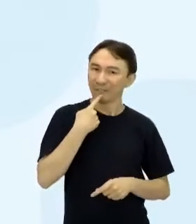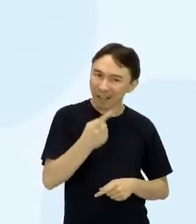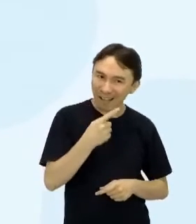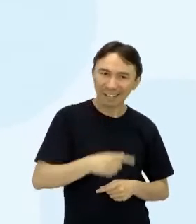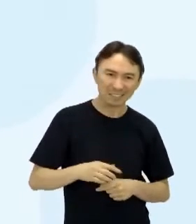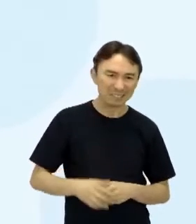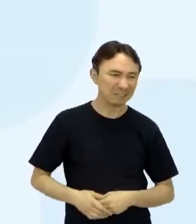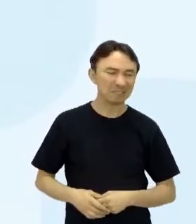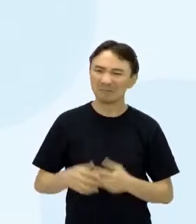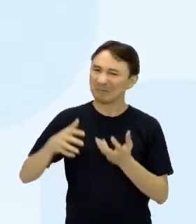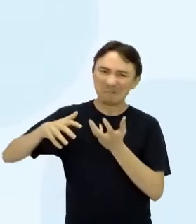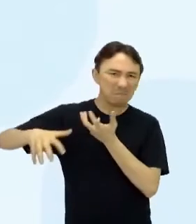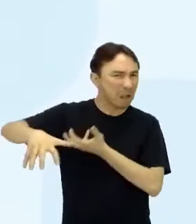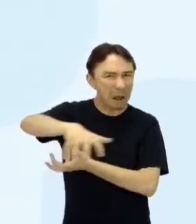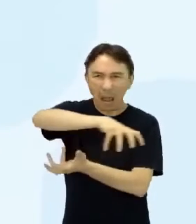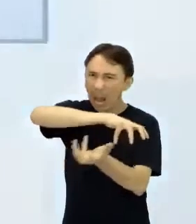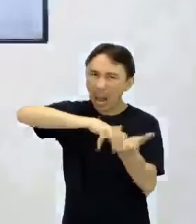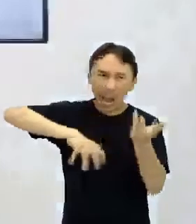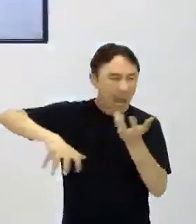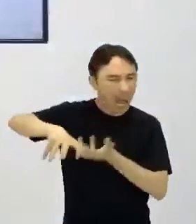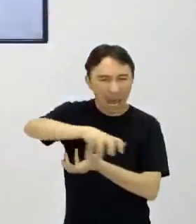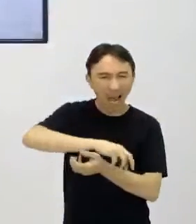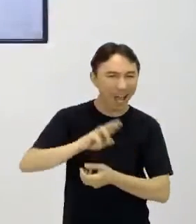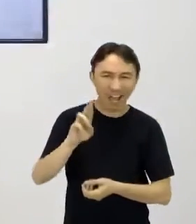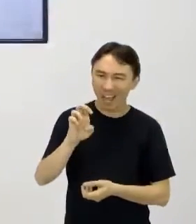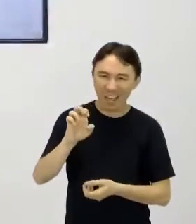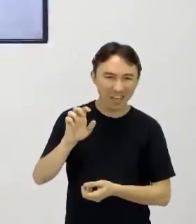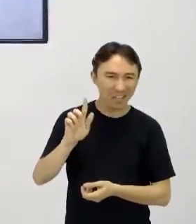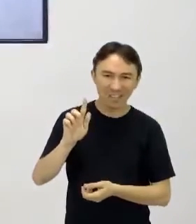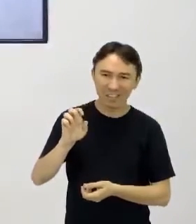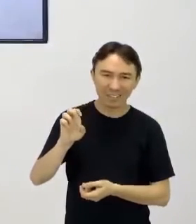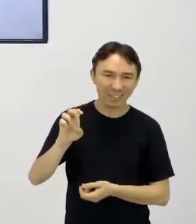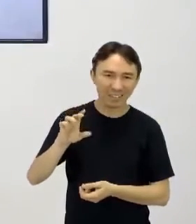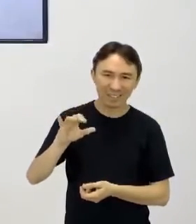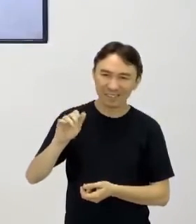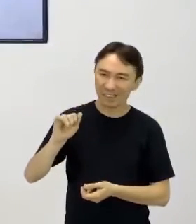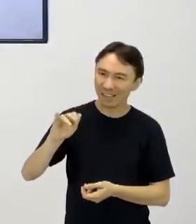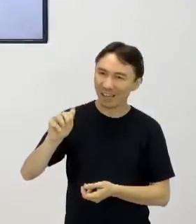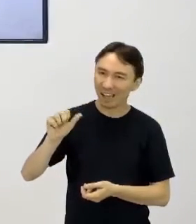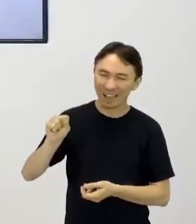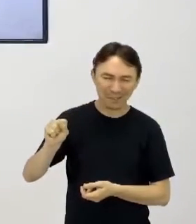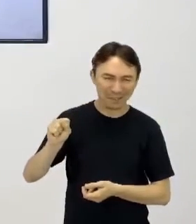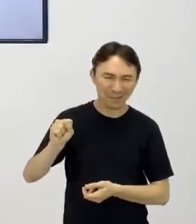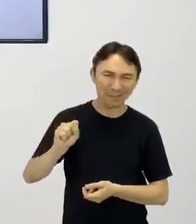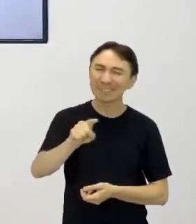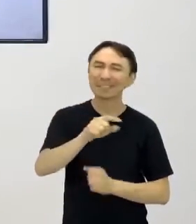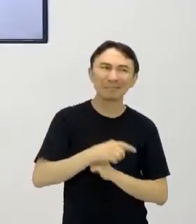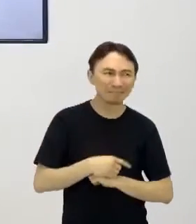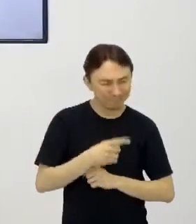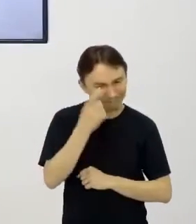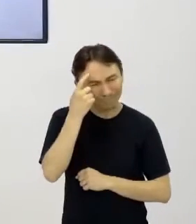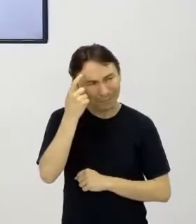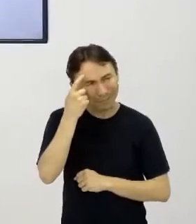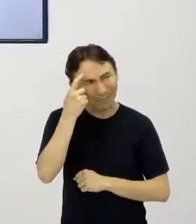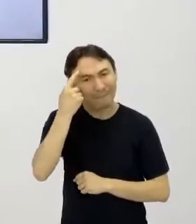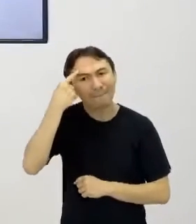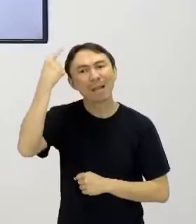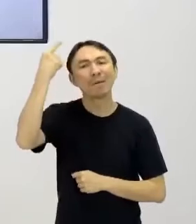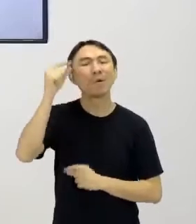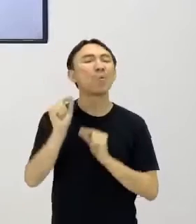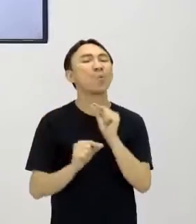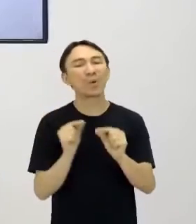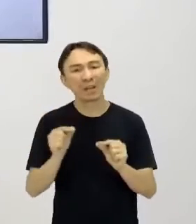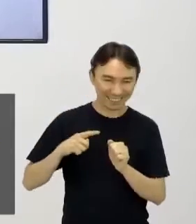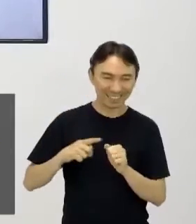rebeliões regenciais? E aí, aluno, traz o que vocês lembram, assim, o que vem na mente de vocês quando a gente usa esse termo?